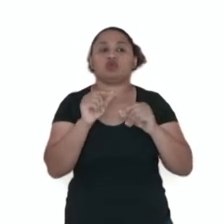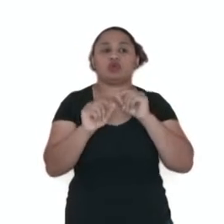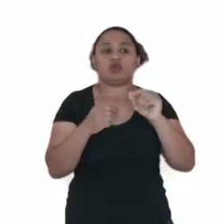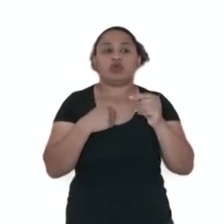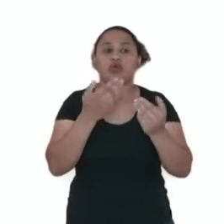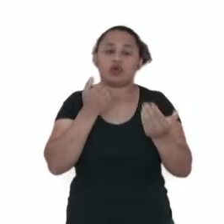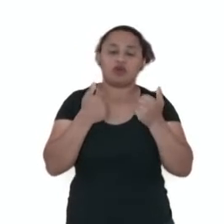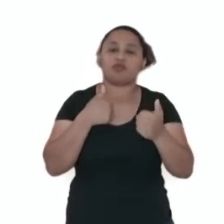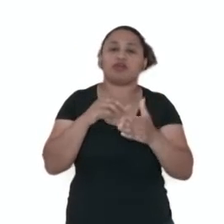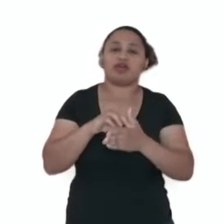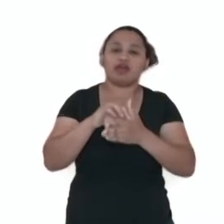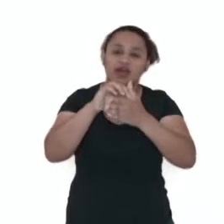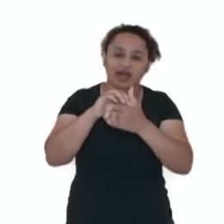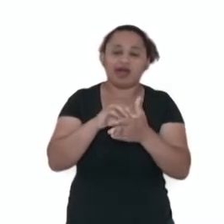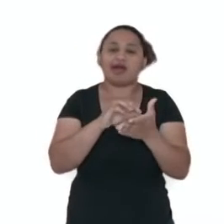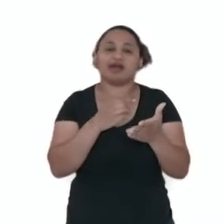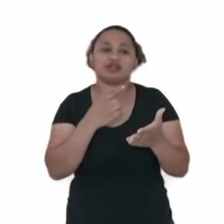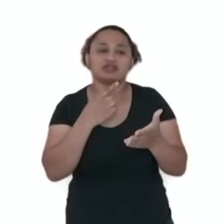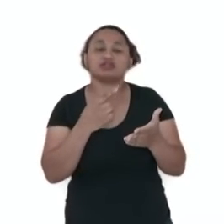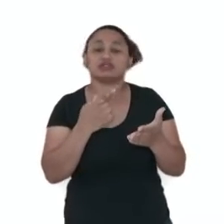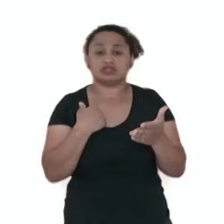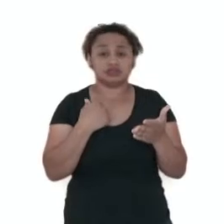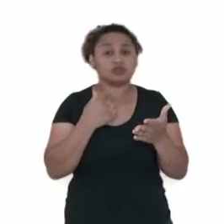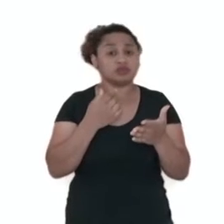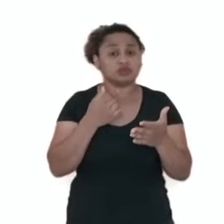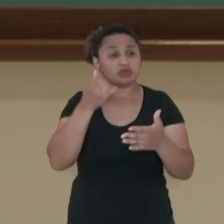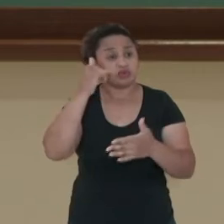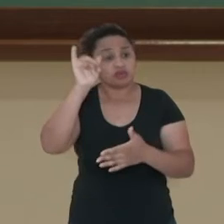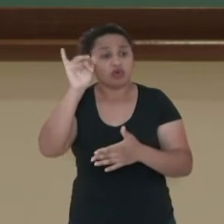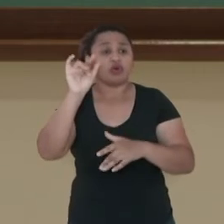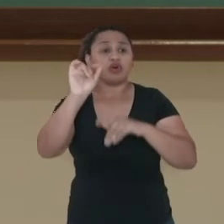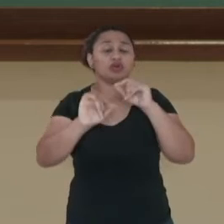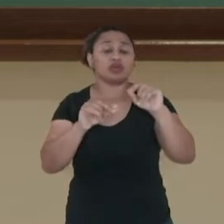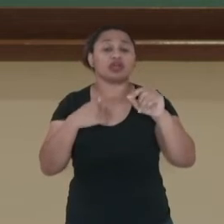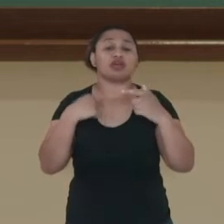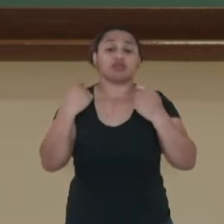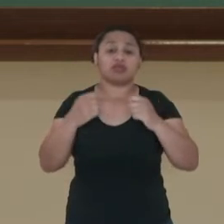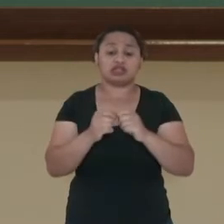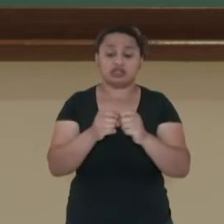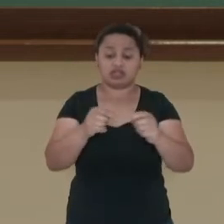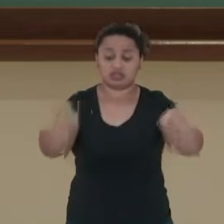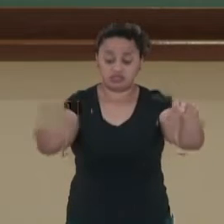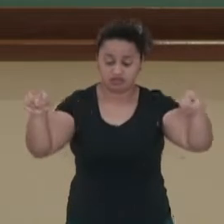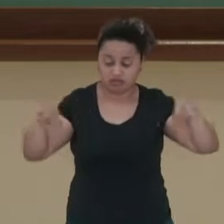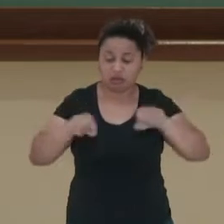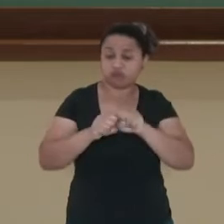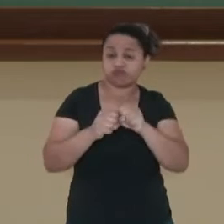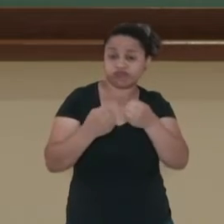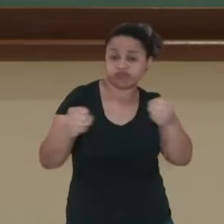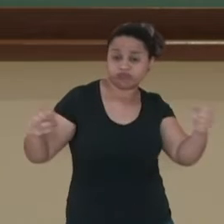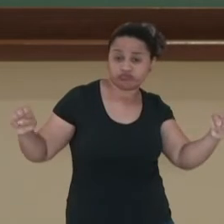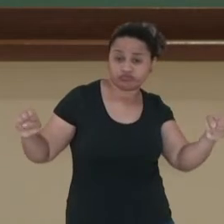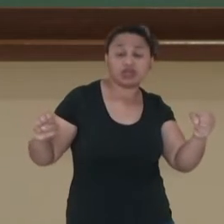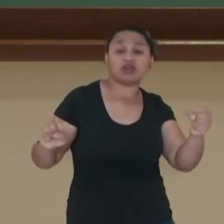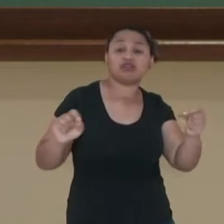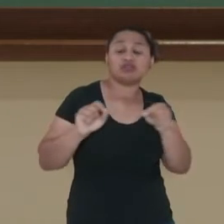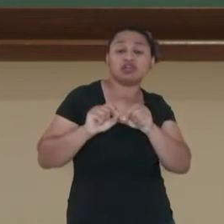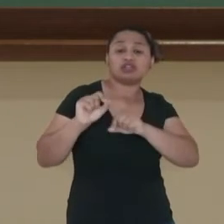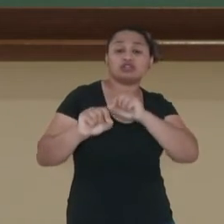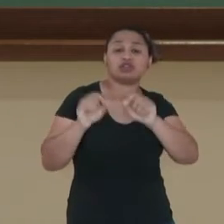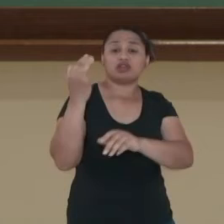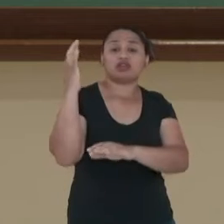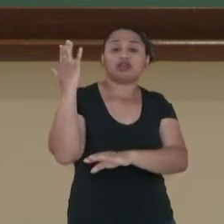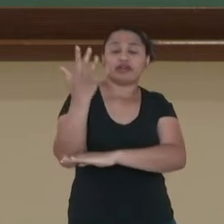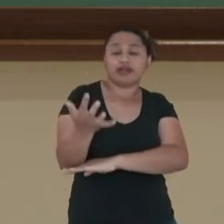ele demanda grandes áreas de pasto para a criação de gado. Isso leva ao quê? Ao desmatamento de áreas naturais, tá? Para se